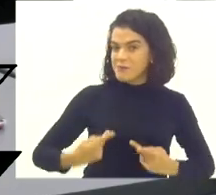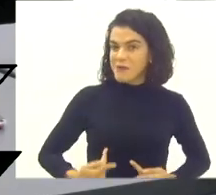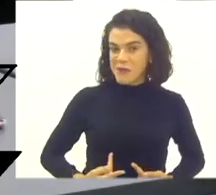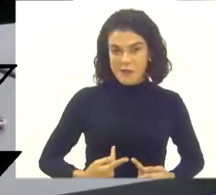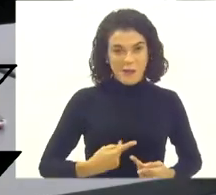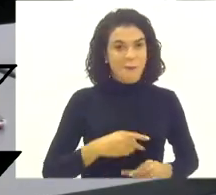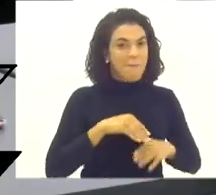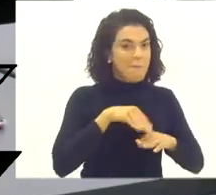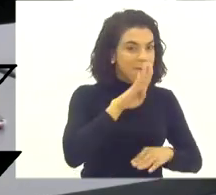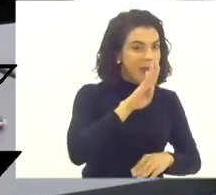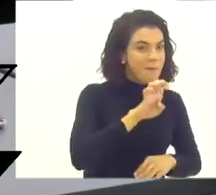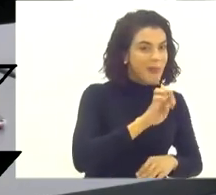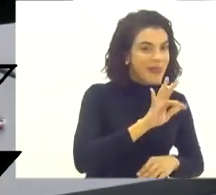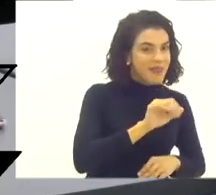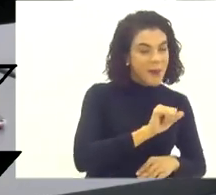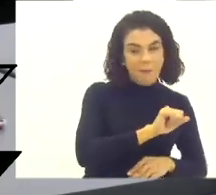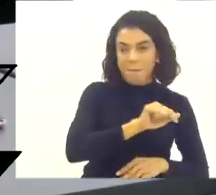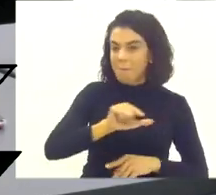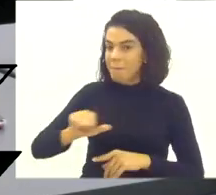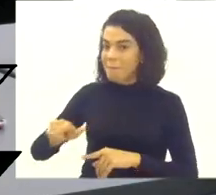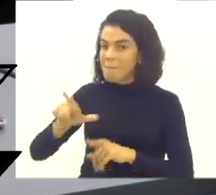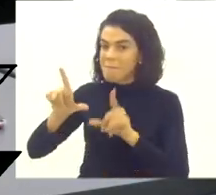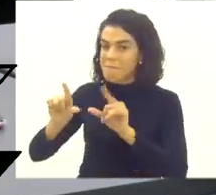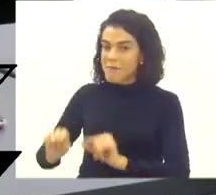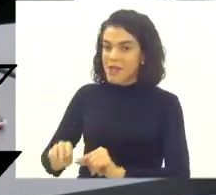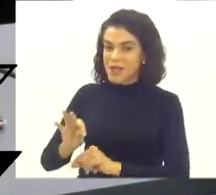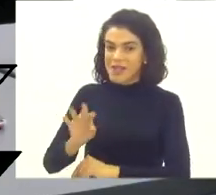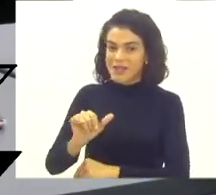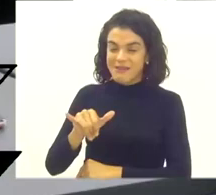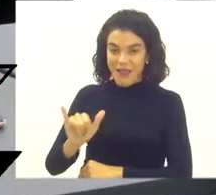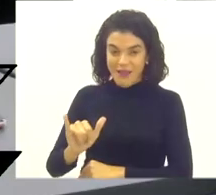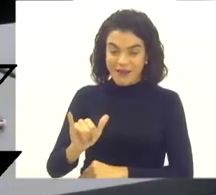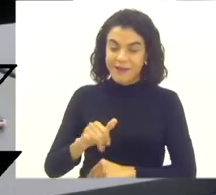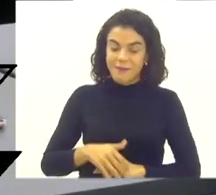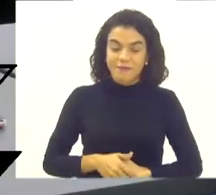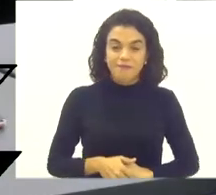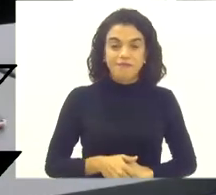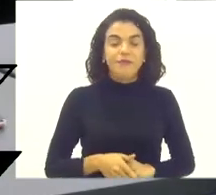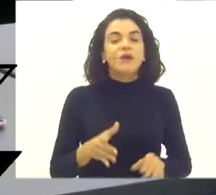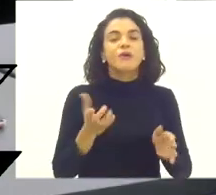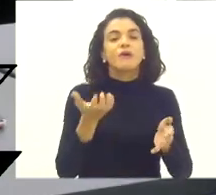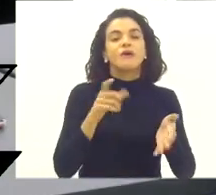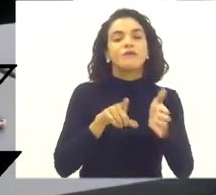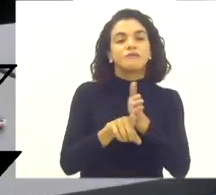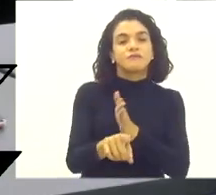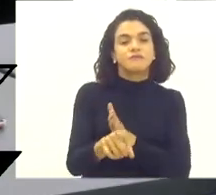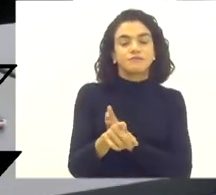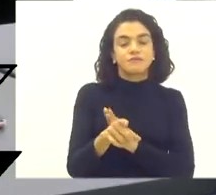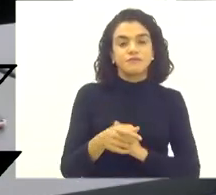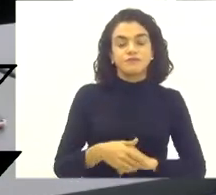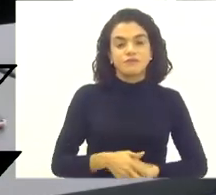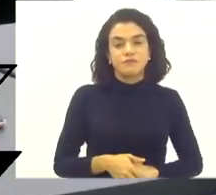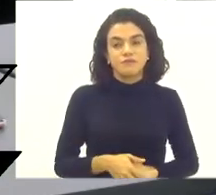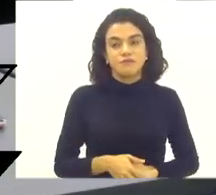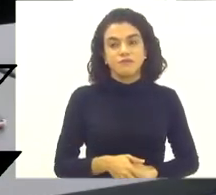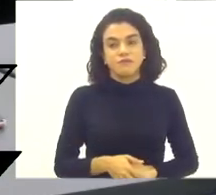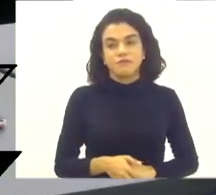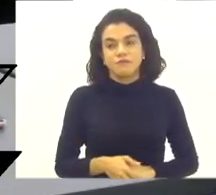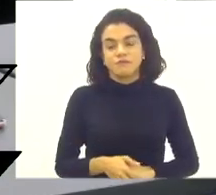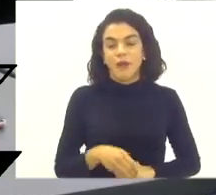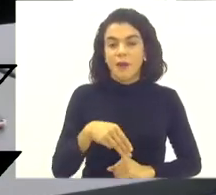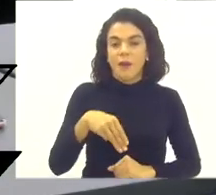betas e menos Tais e por fim eu queria só fazer uma pergunta que é para